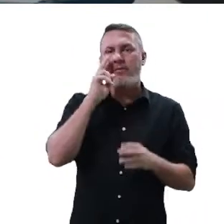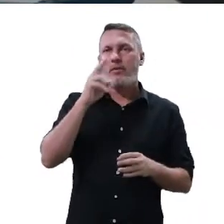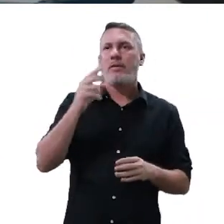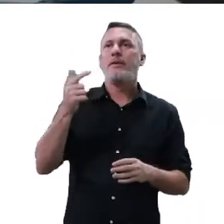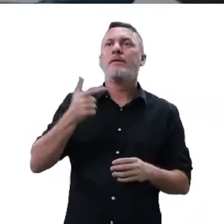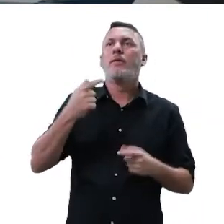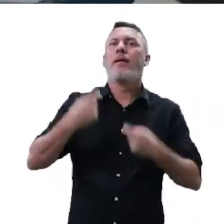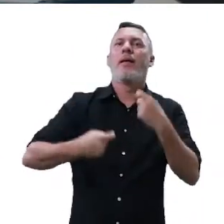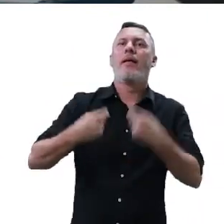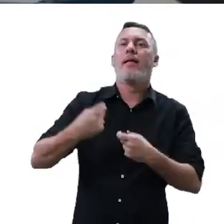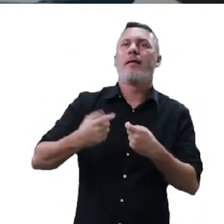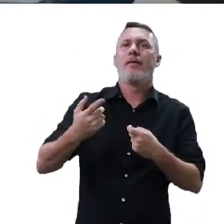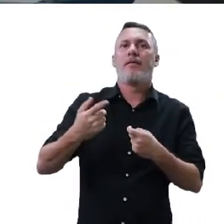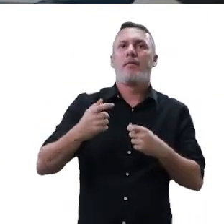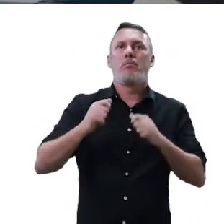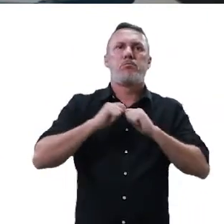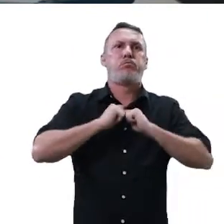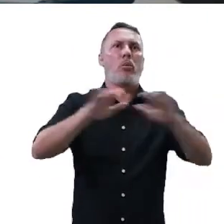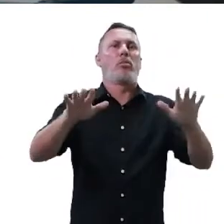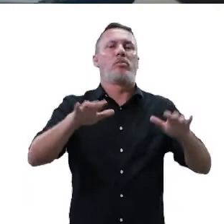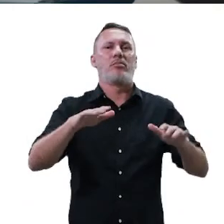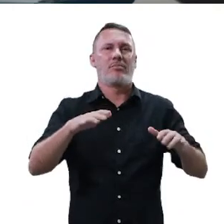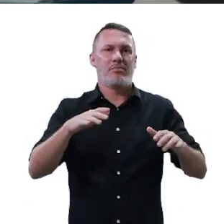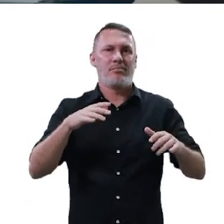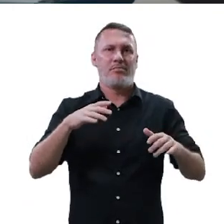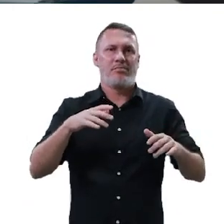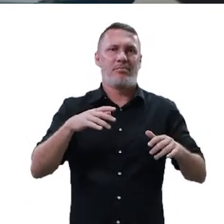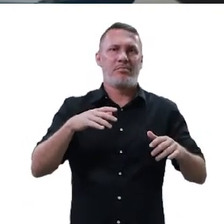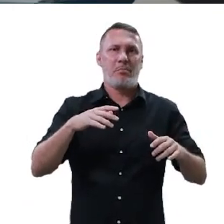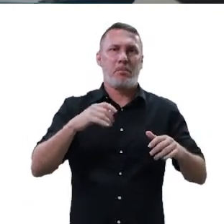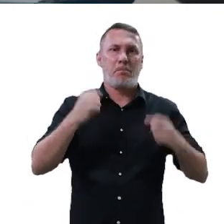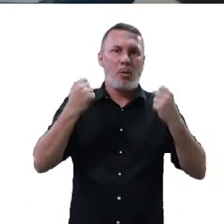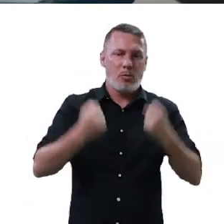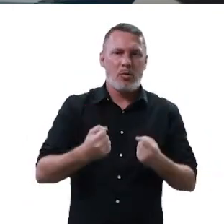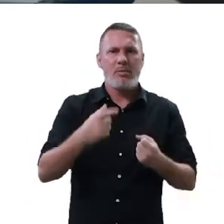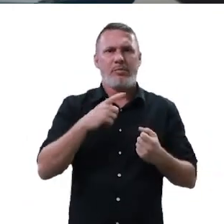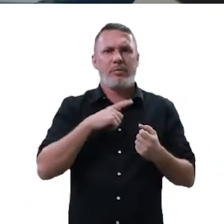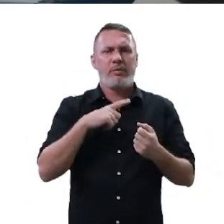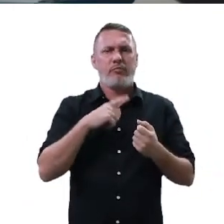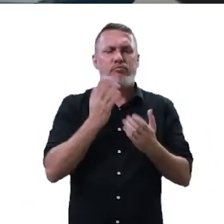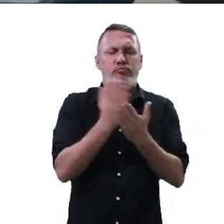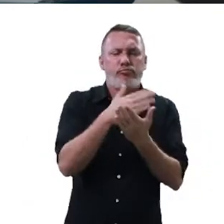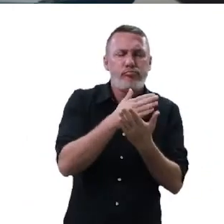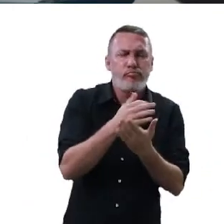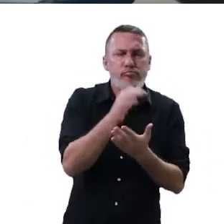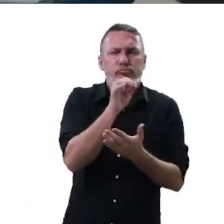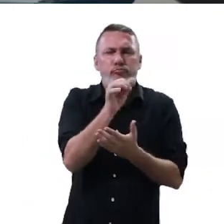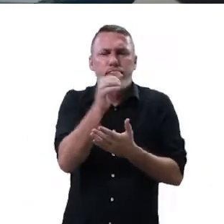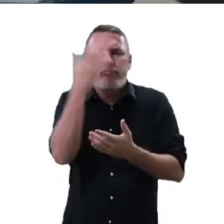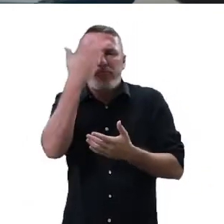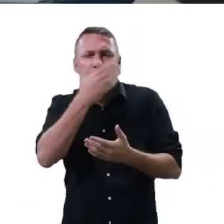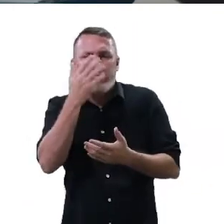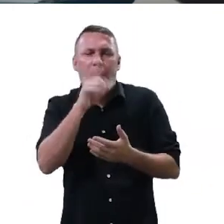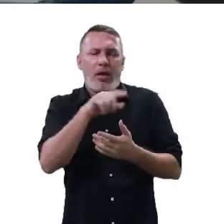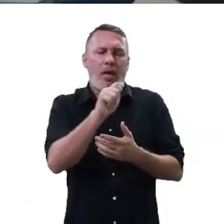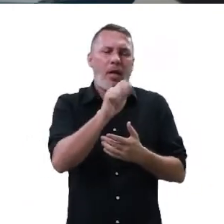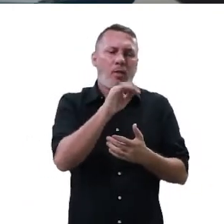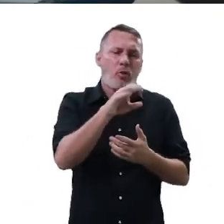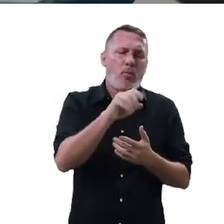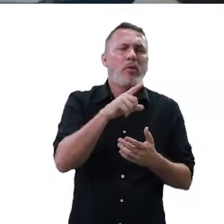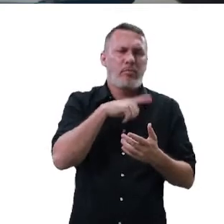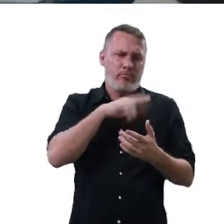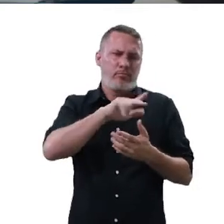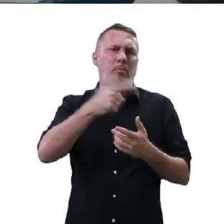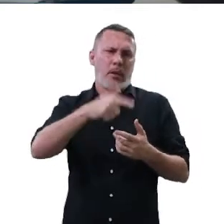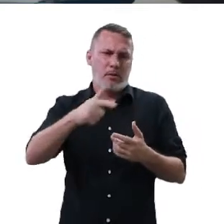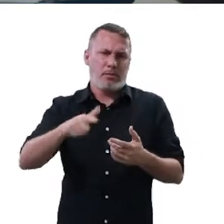Guerra Mundial, a gente viu o que a gente fez lá com os átomos enriquecidos, né? Que tem partículas menores do que